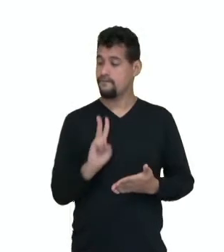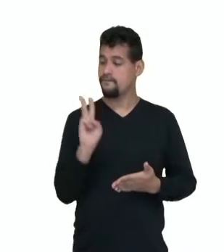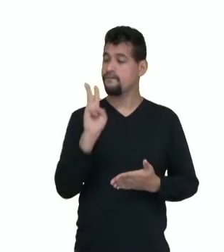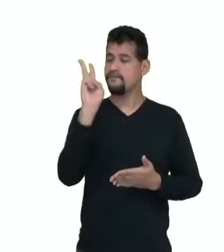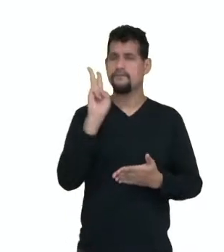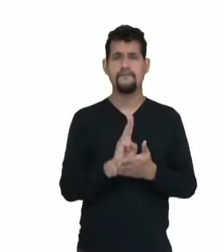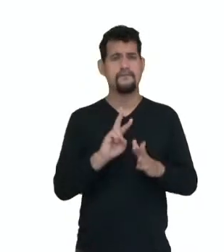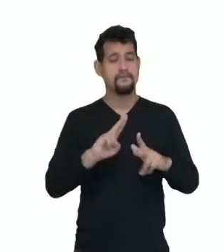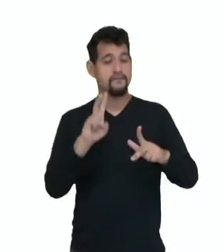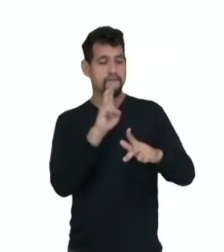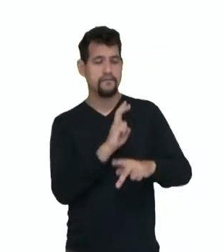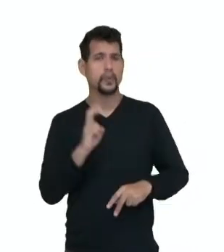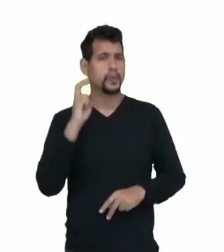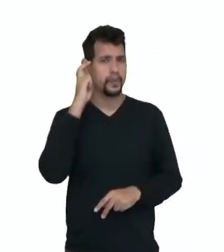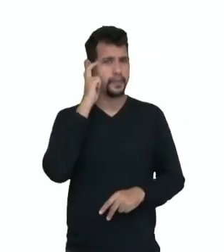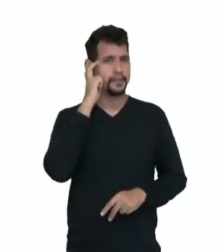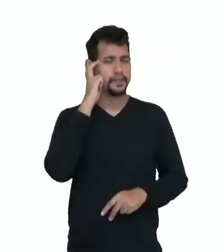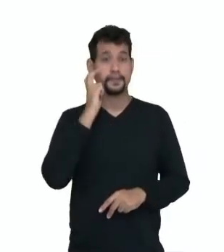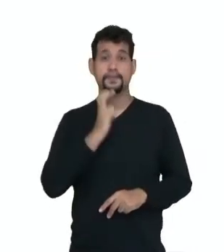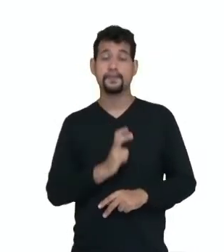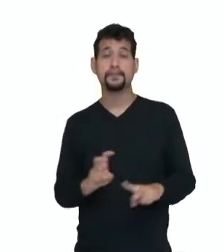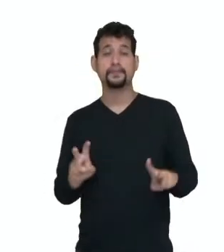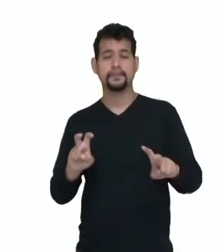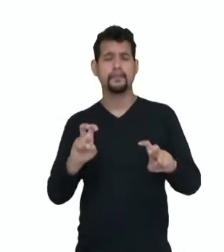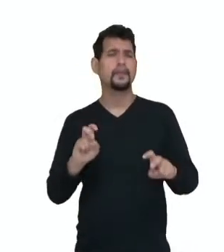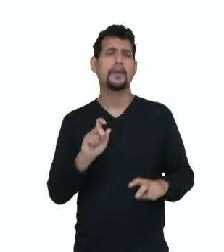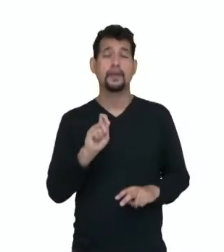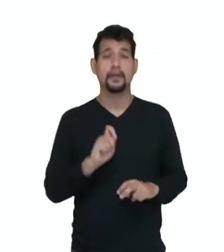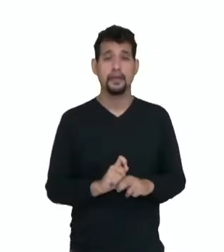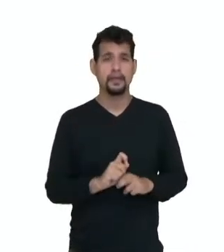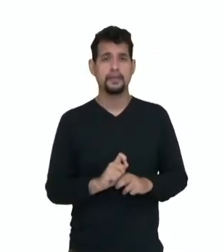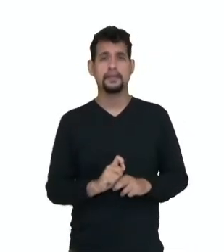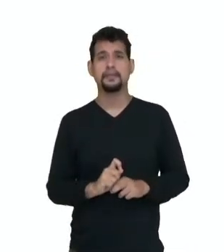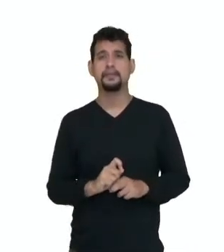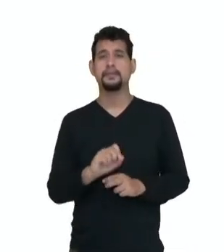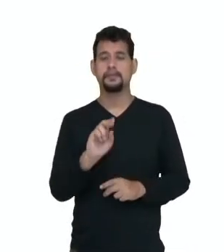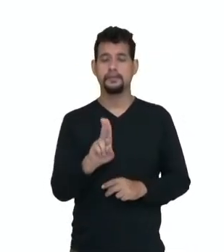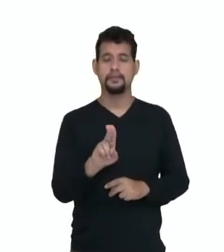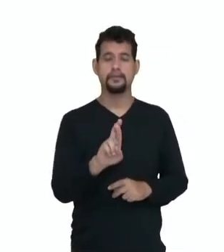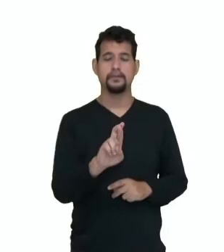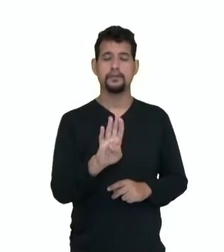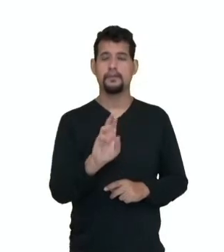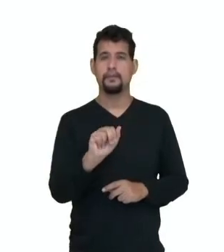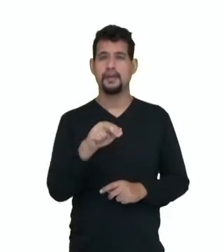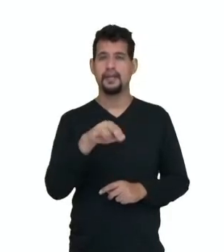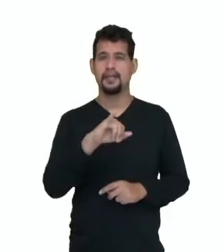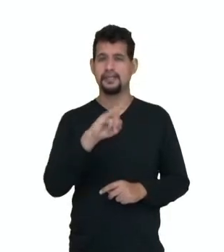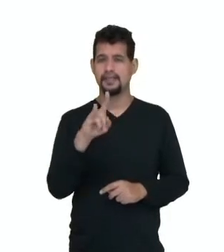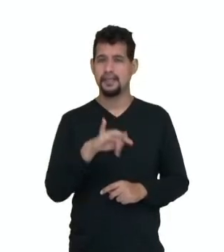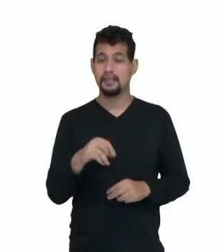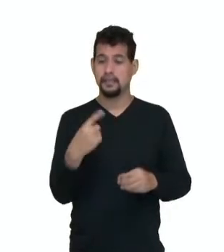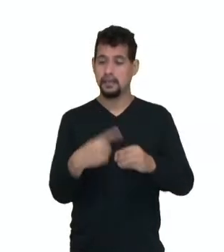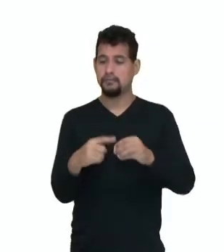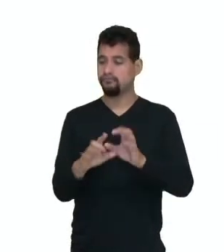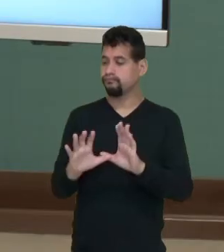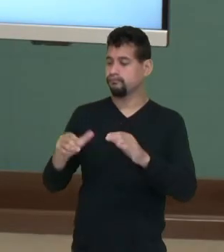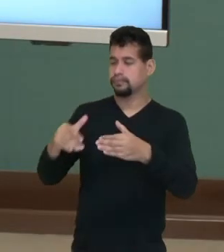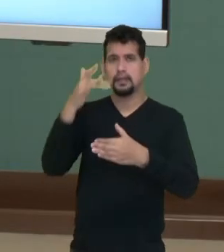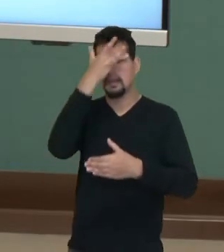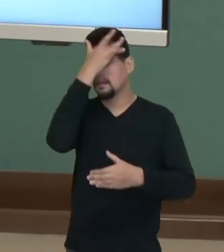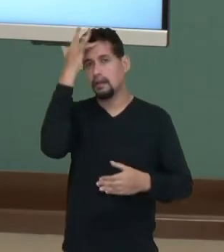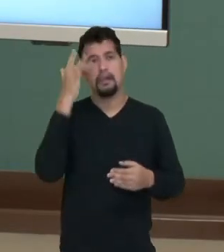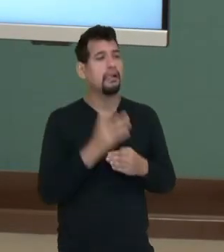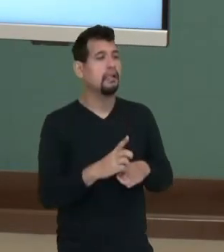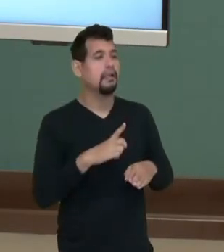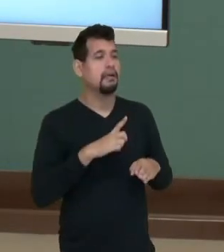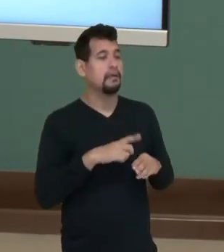outros tipos de culturas. Somando a isso, né, o aumento da urbanização, que começou a aumentar muito, né, as pessoas começaram a sair da zona